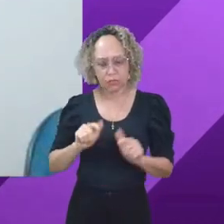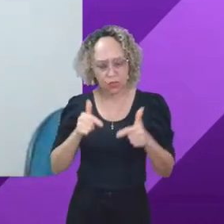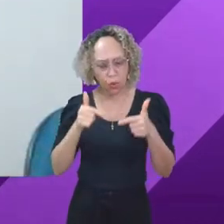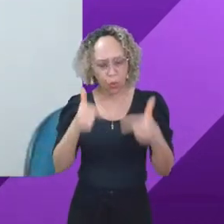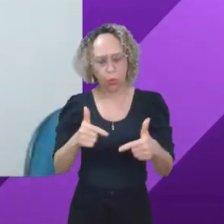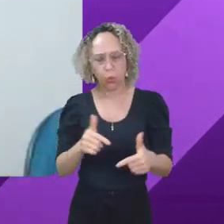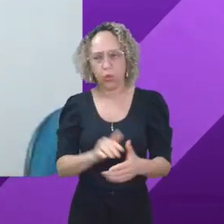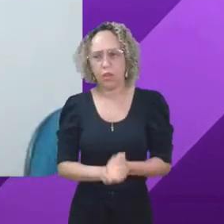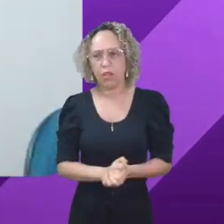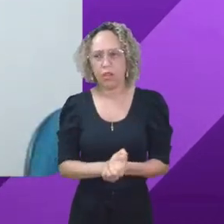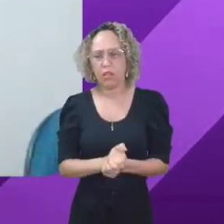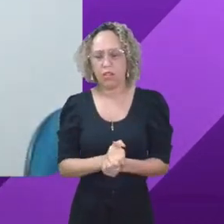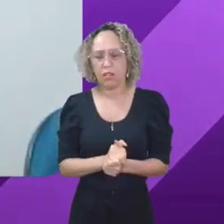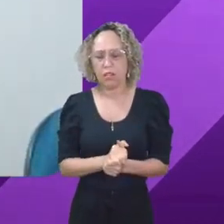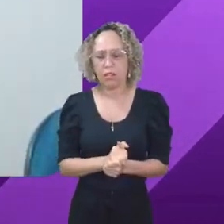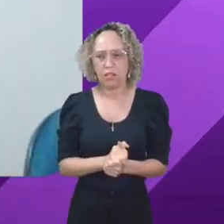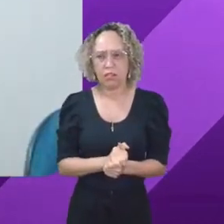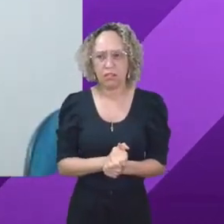luta, né,